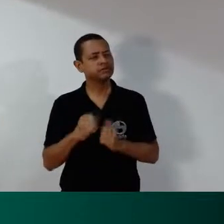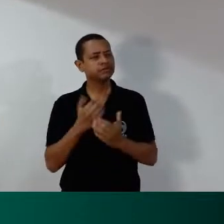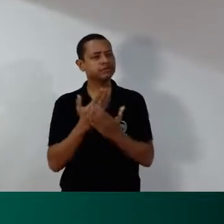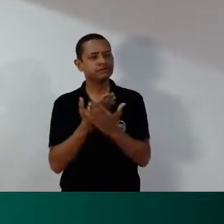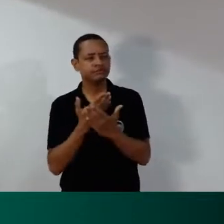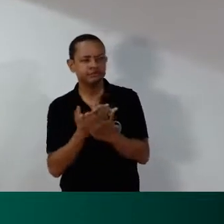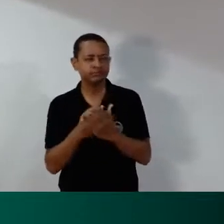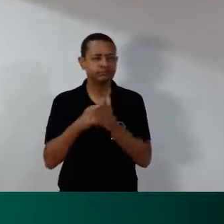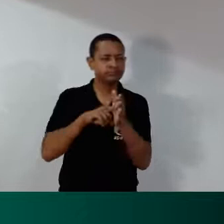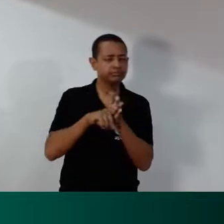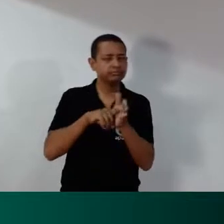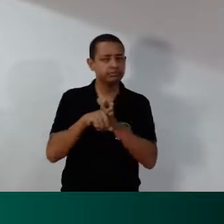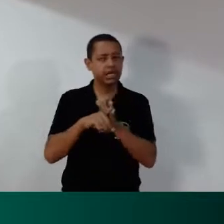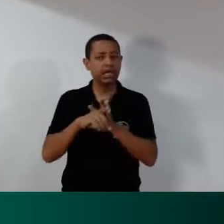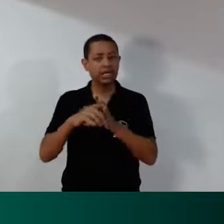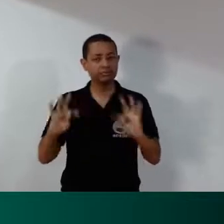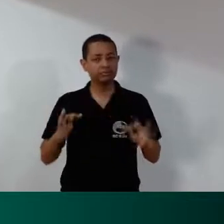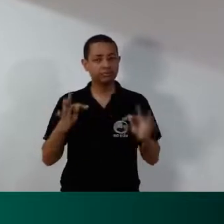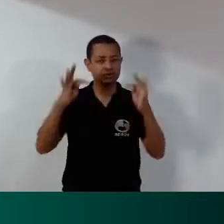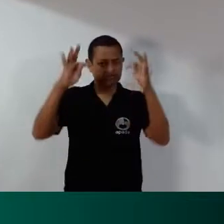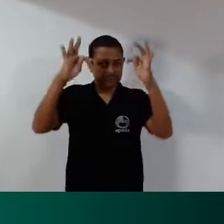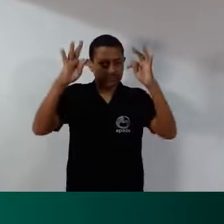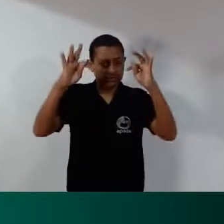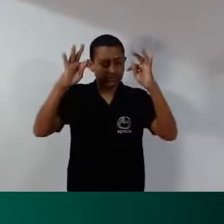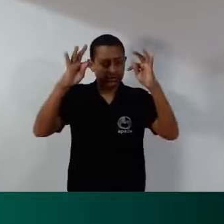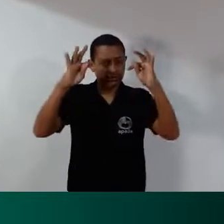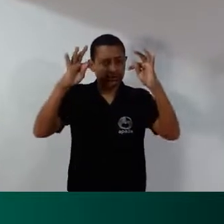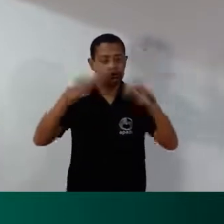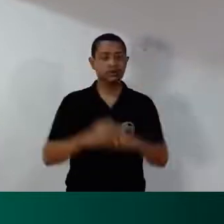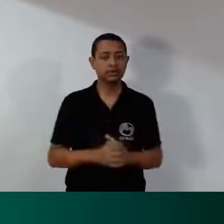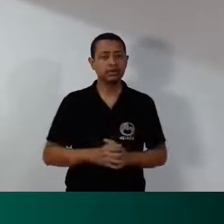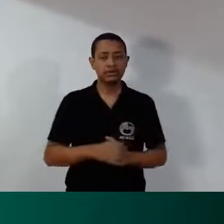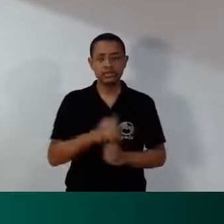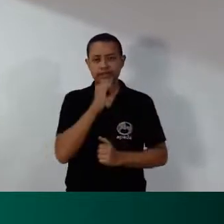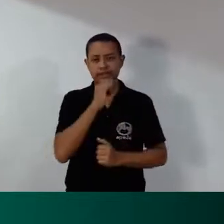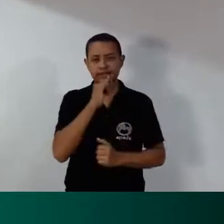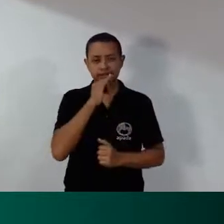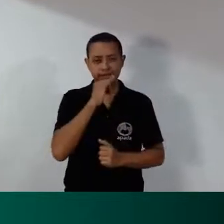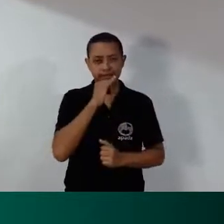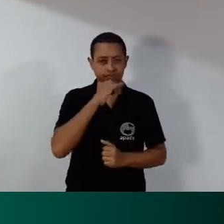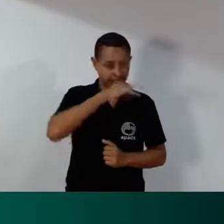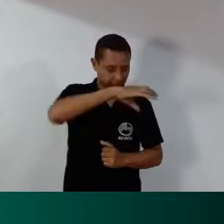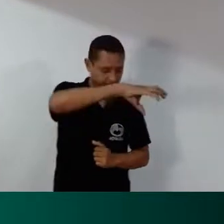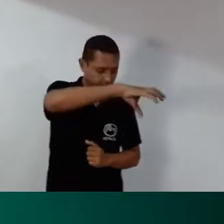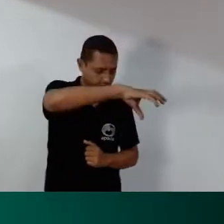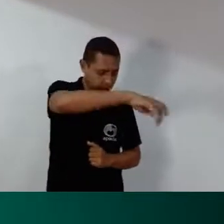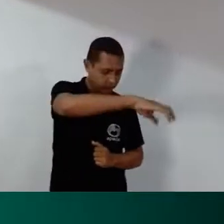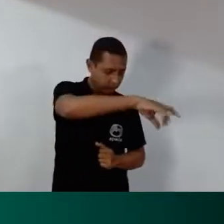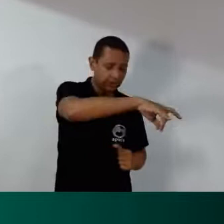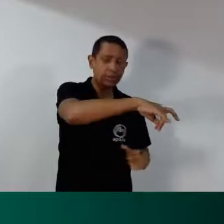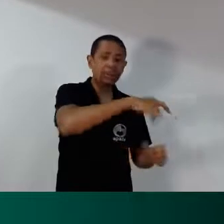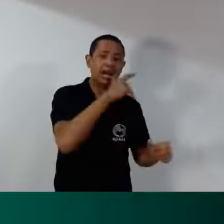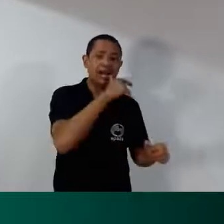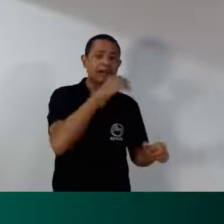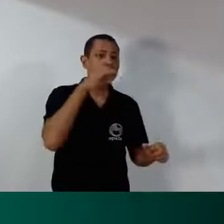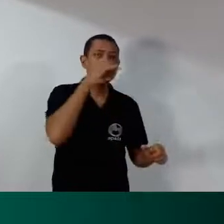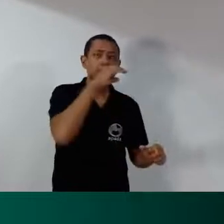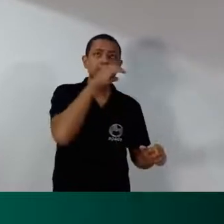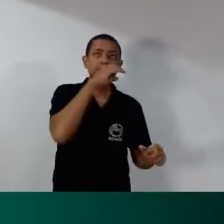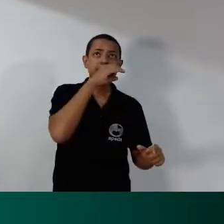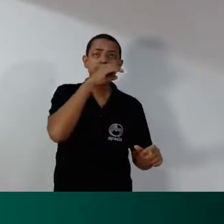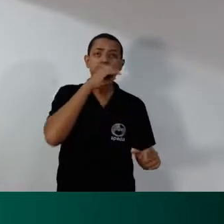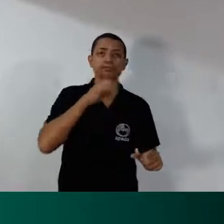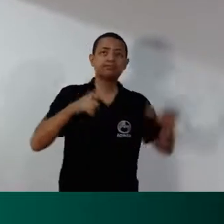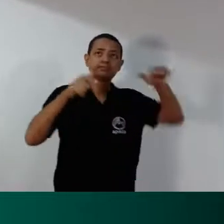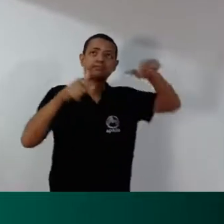sabe sabe se ele te faz um aquecedor é uma torneira com aquecedor solar é só que acontece a água